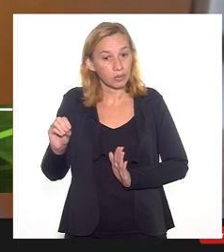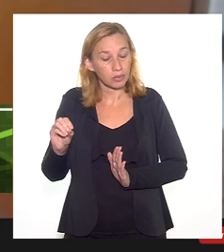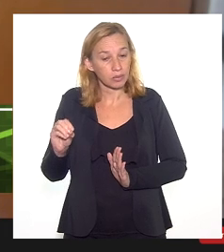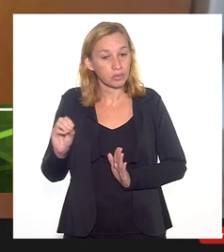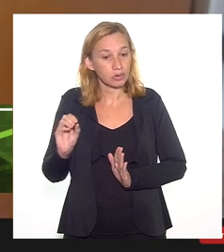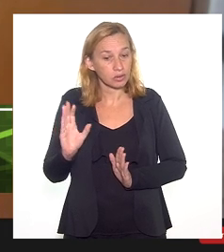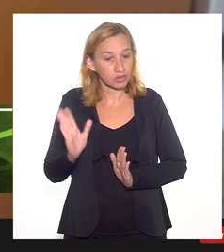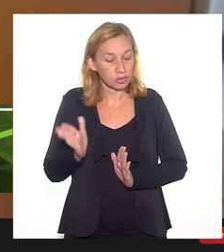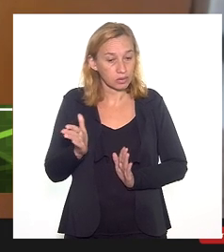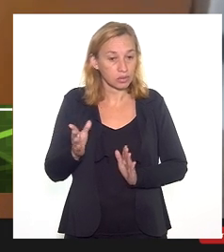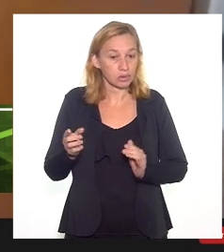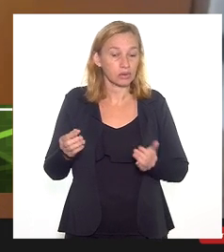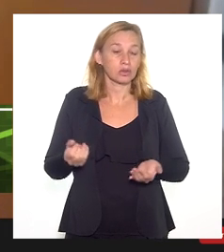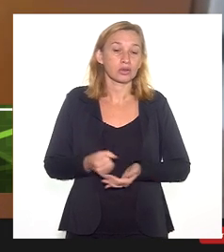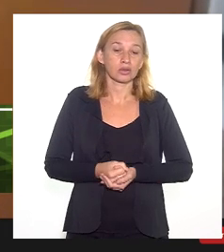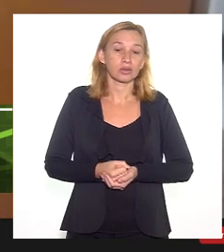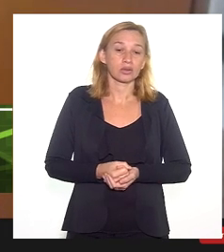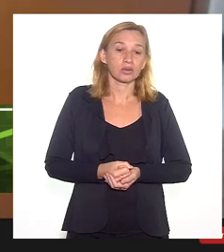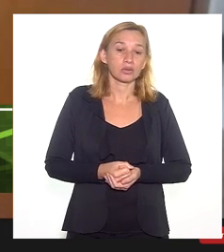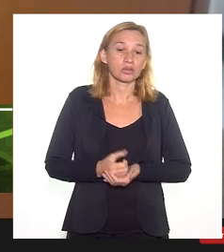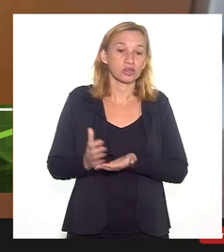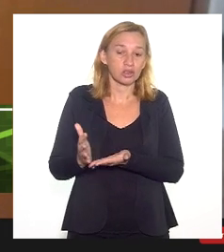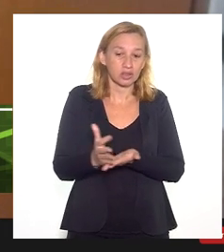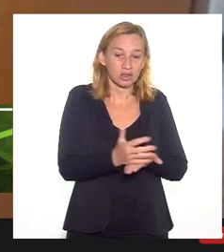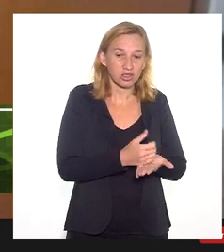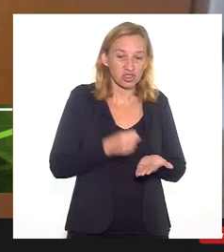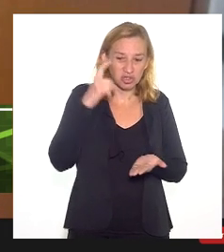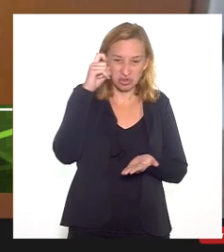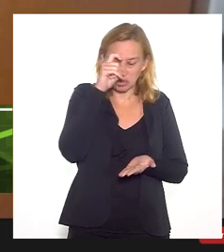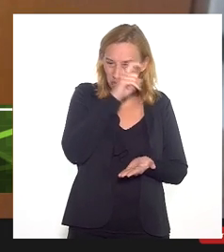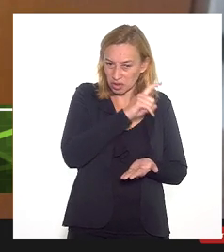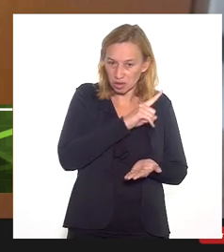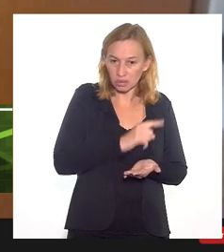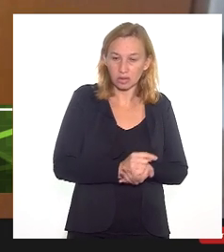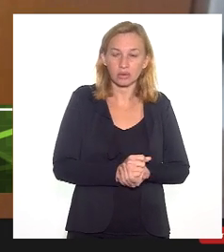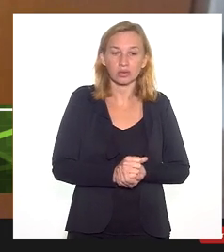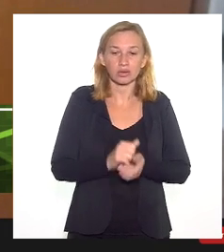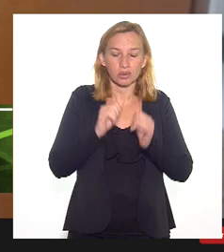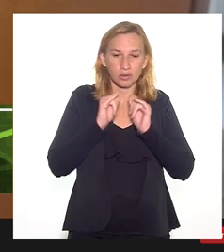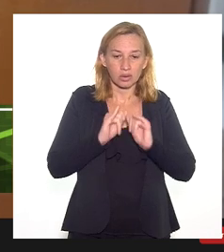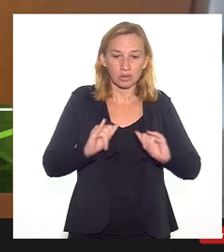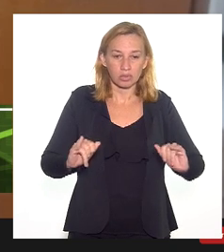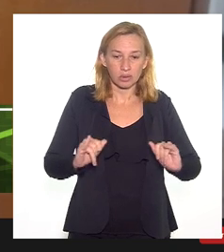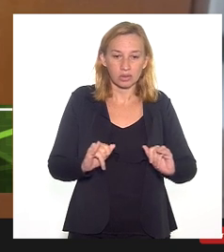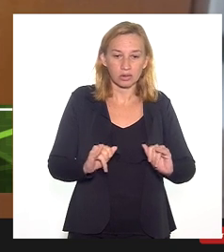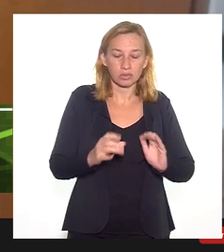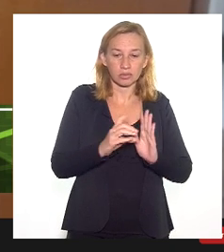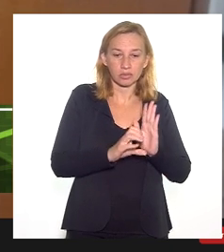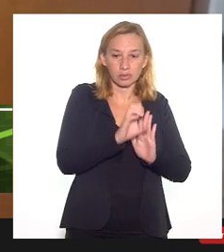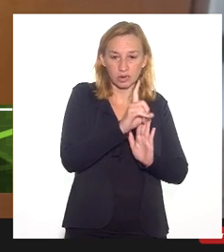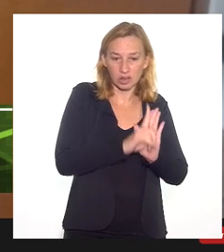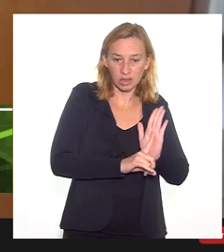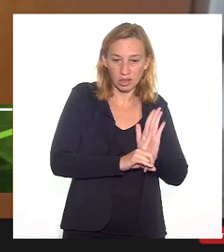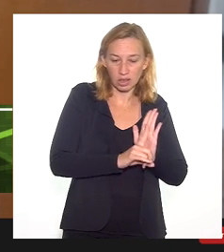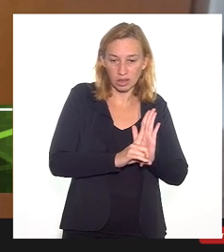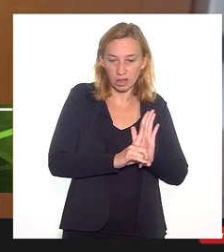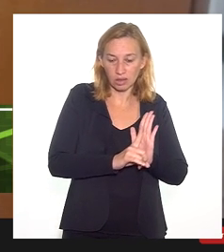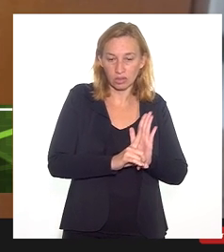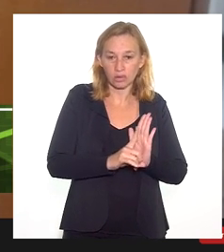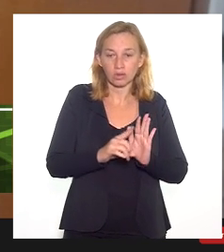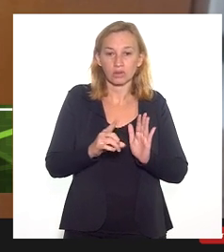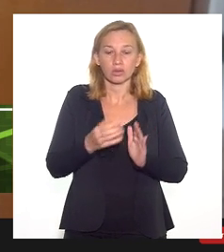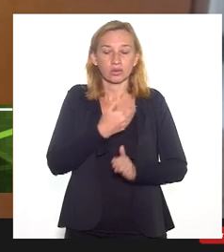cabe, em caso de frustração da arrecadação, a publicação de um decreto do governador estabelecendo um índice